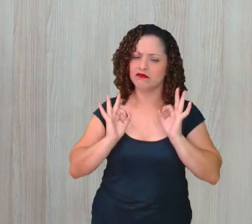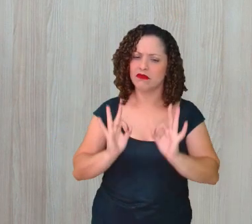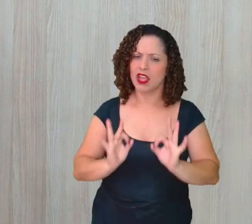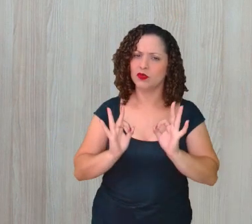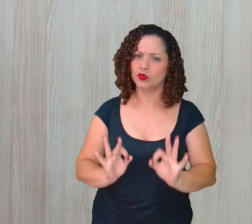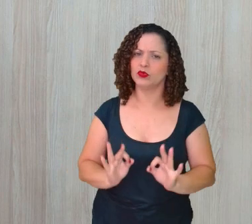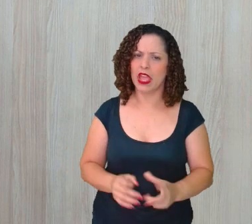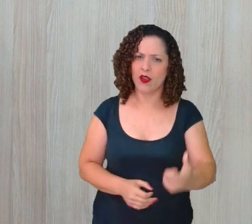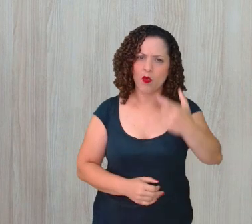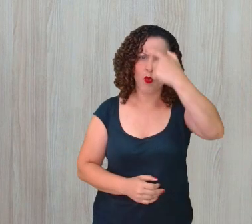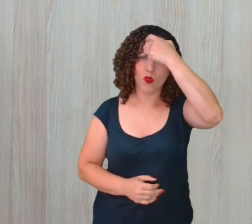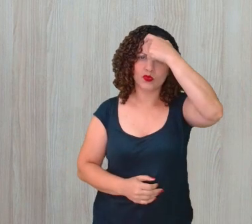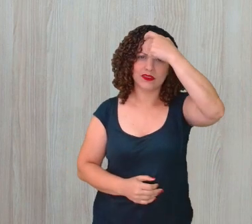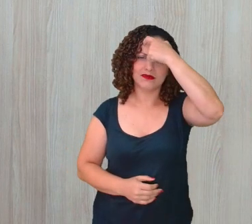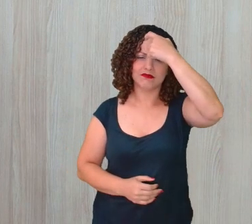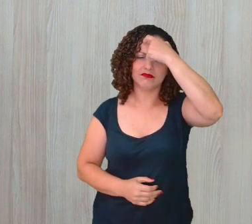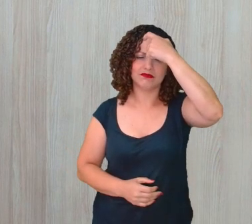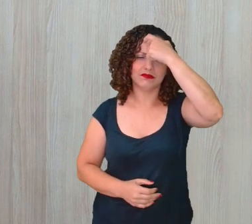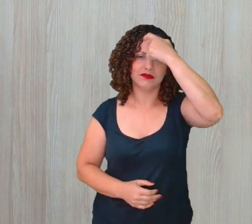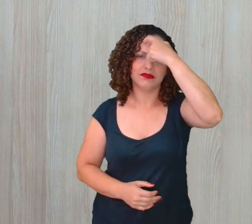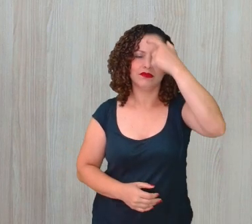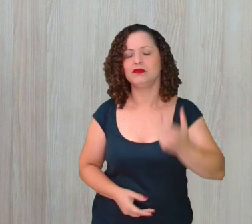mais consciente dos